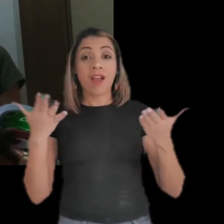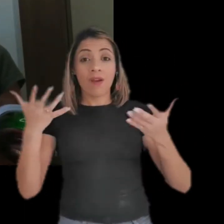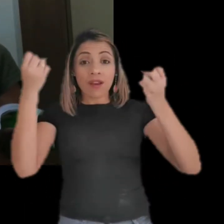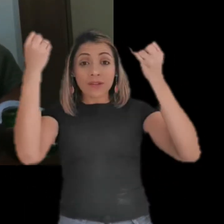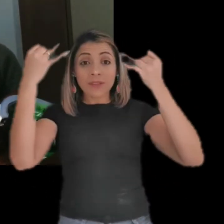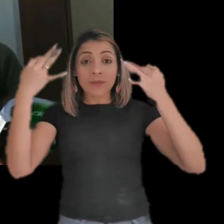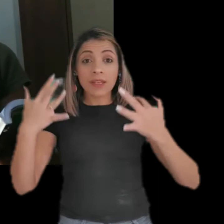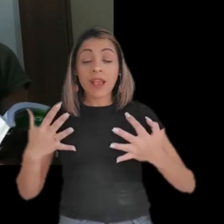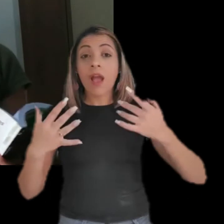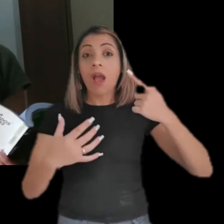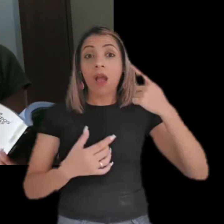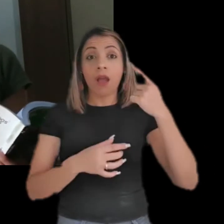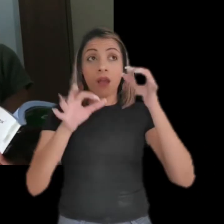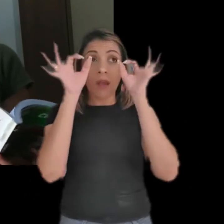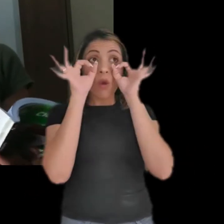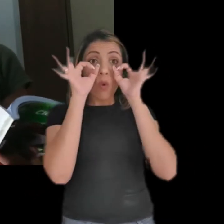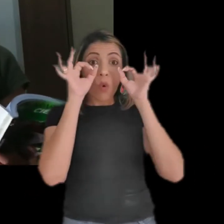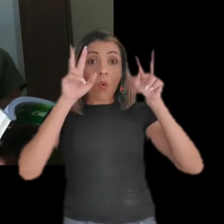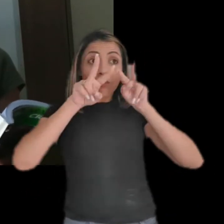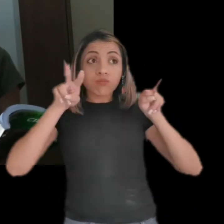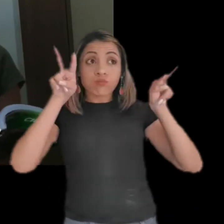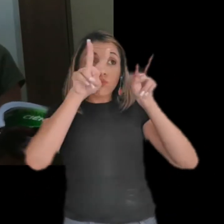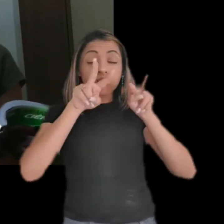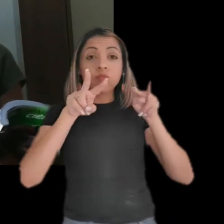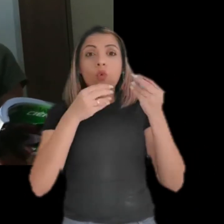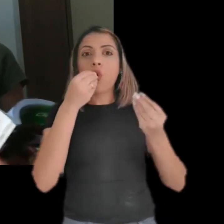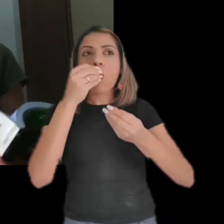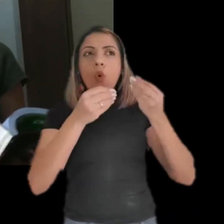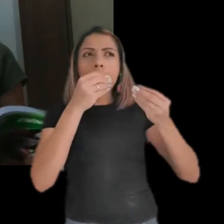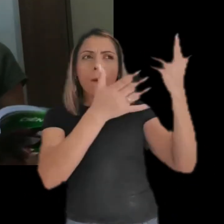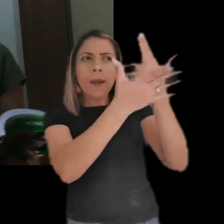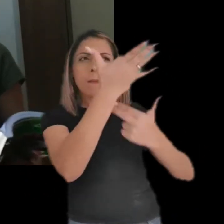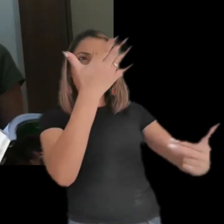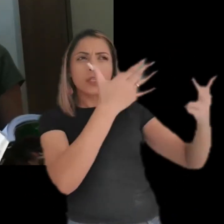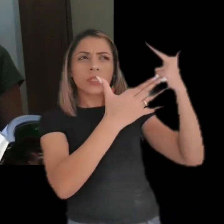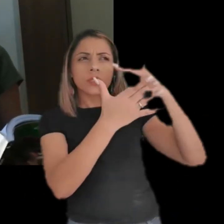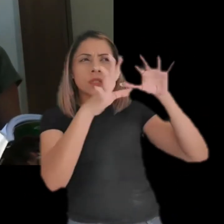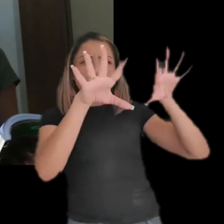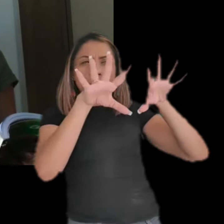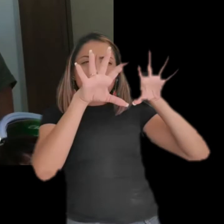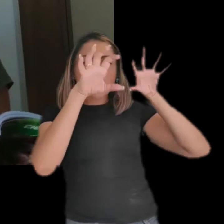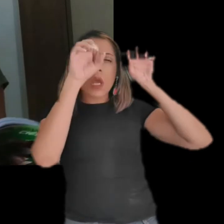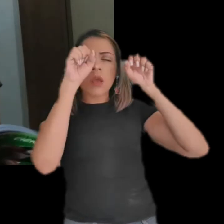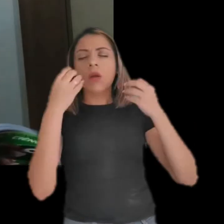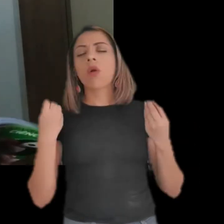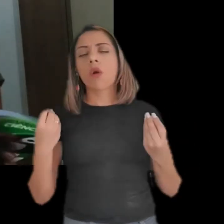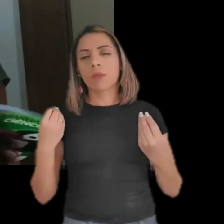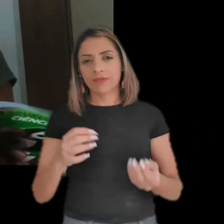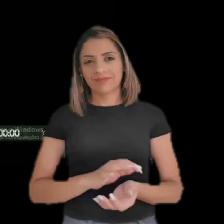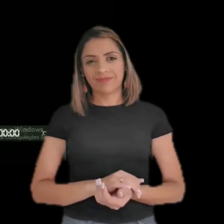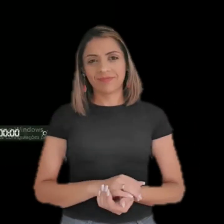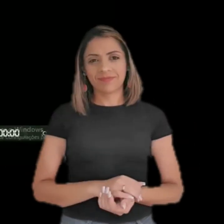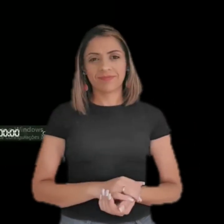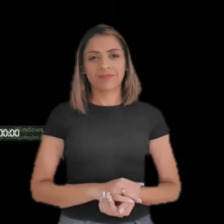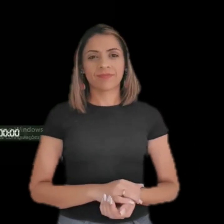partes do olho e como que nós formamos a imagem, tendo aí, então, o sentido da visão, tudo bem?